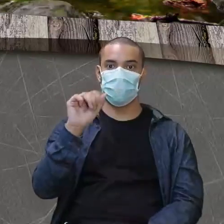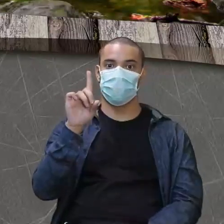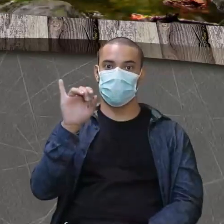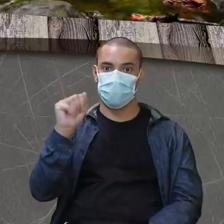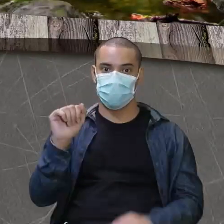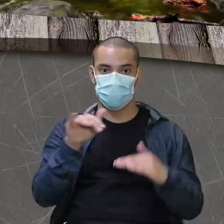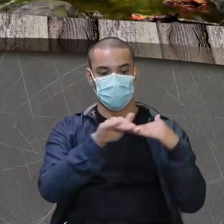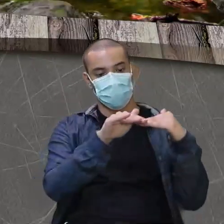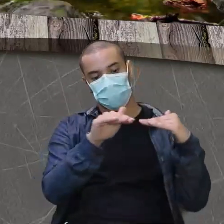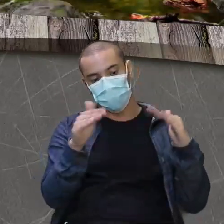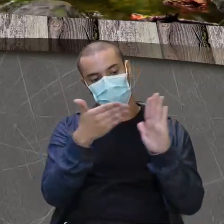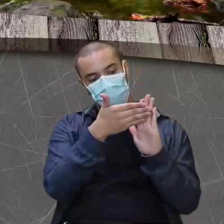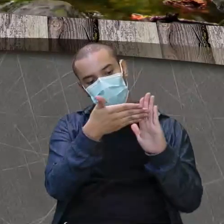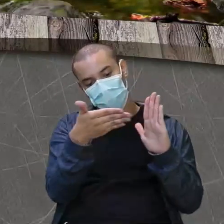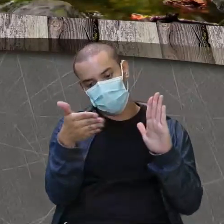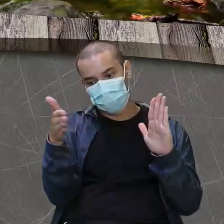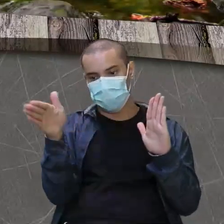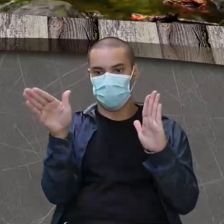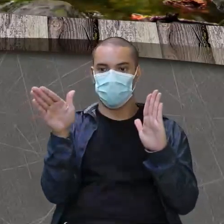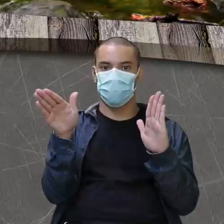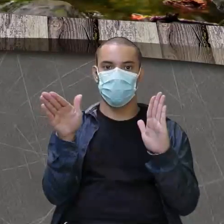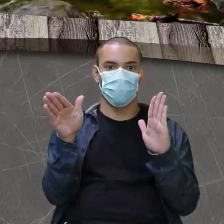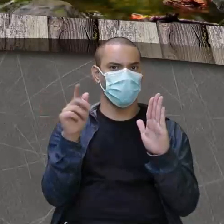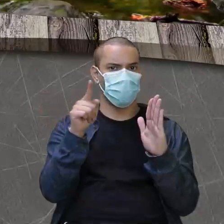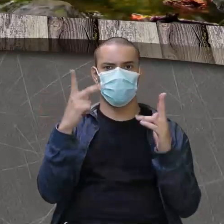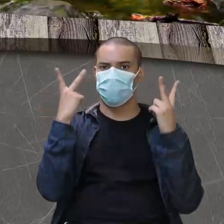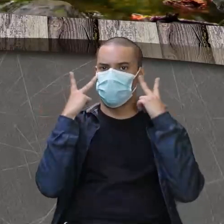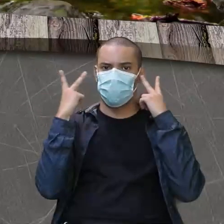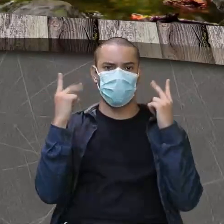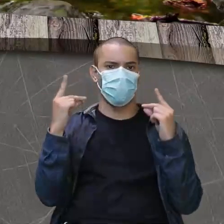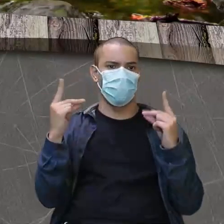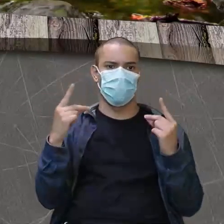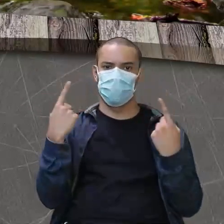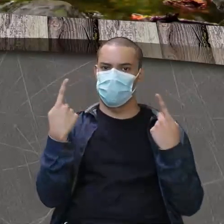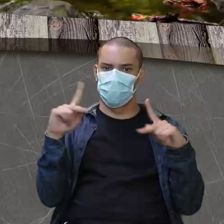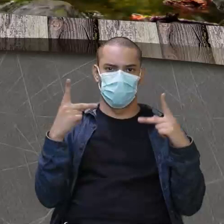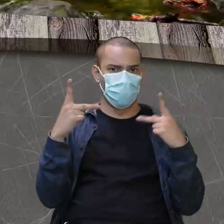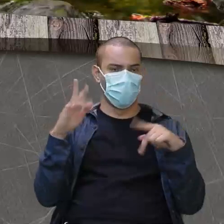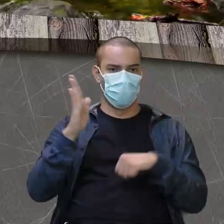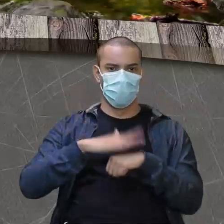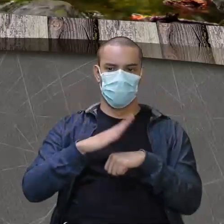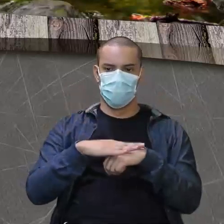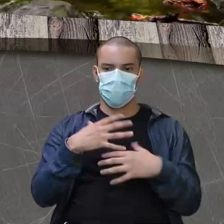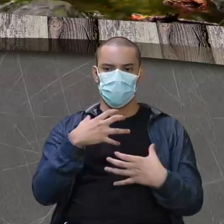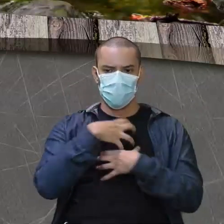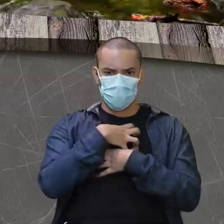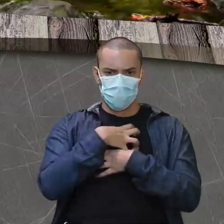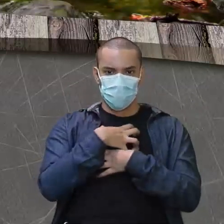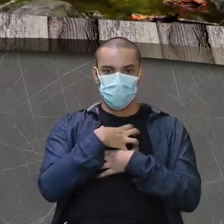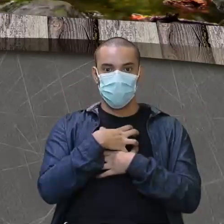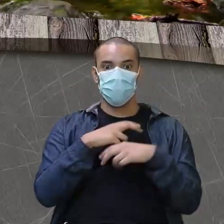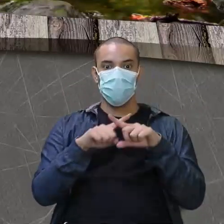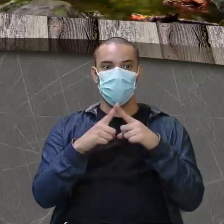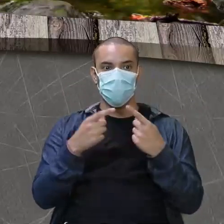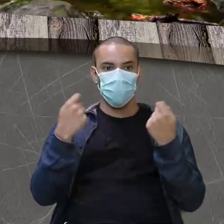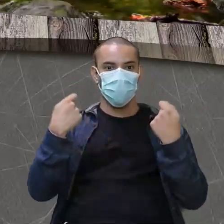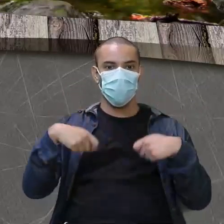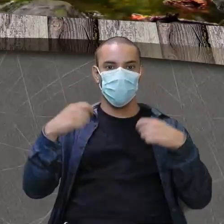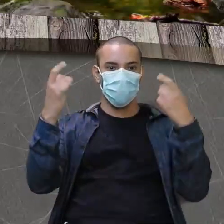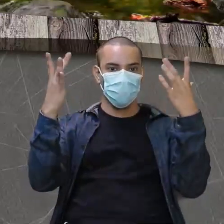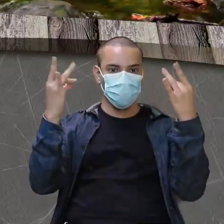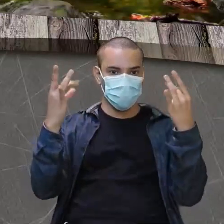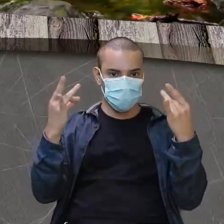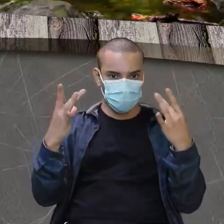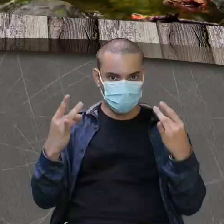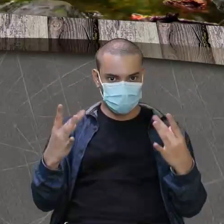mesmo, linear, né? Unidirecional. Fique tranquilo, tá bom? Da forma que você... Desde que você descreva